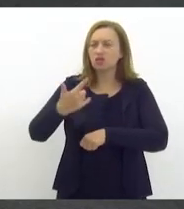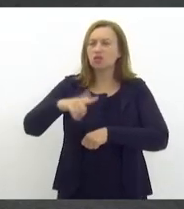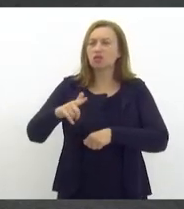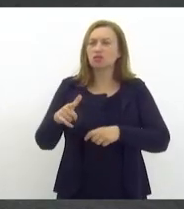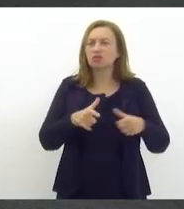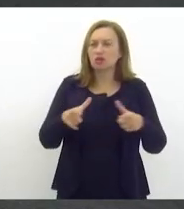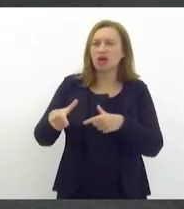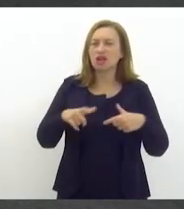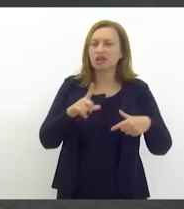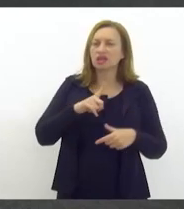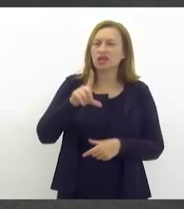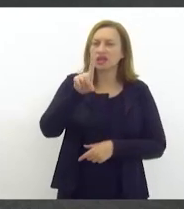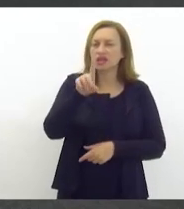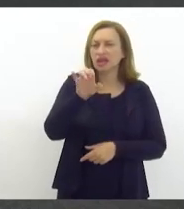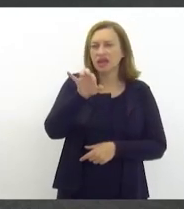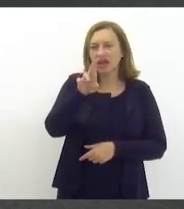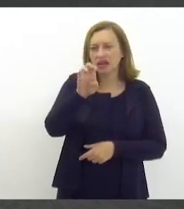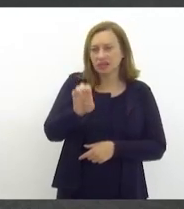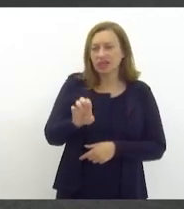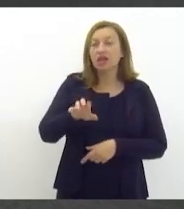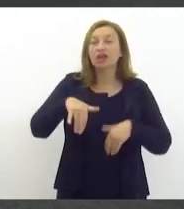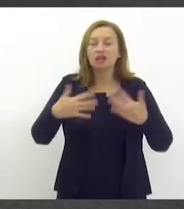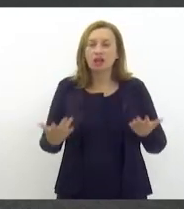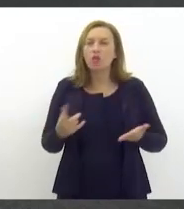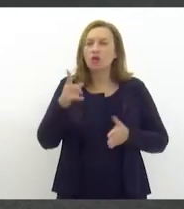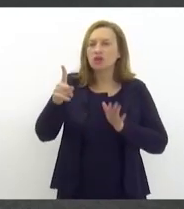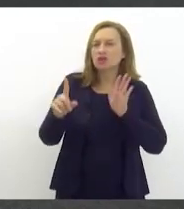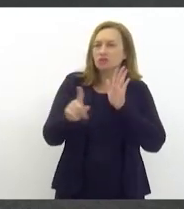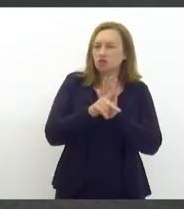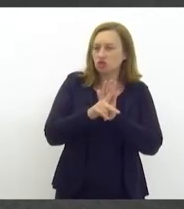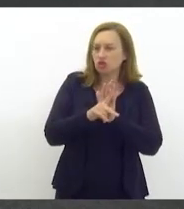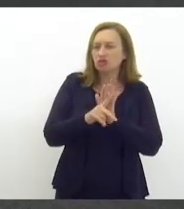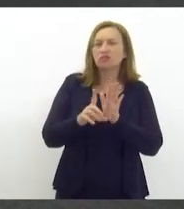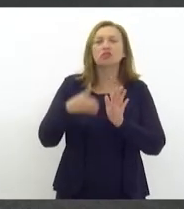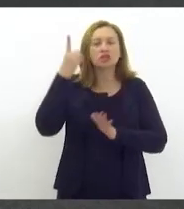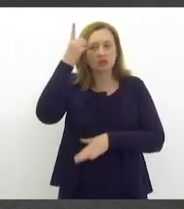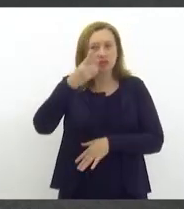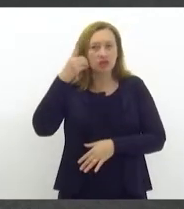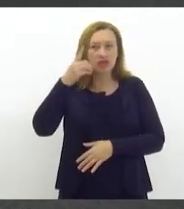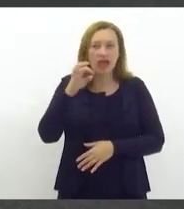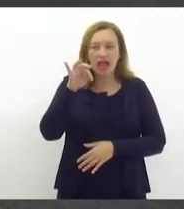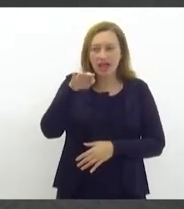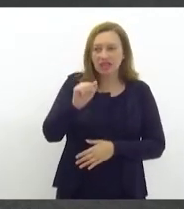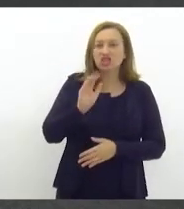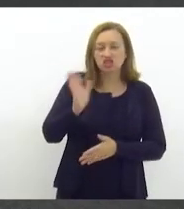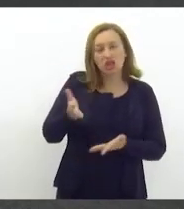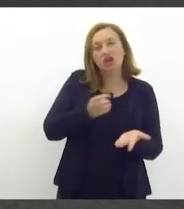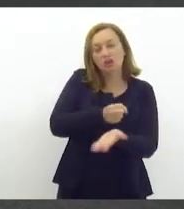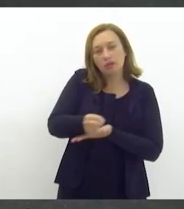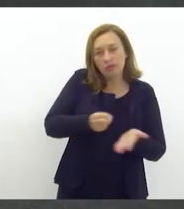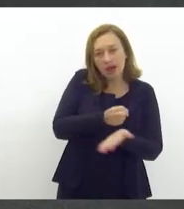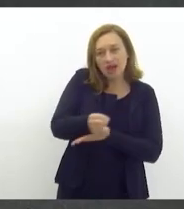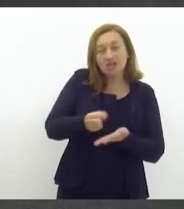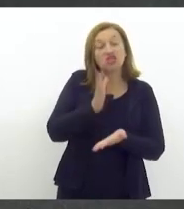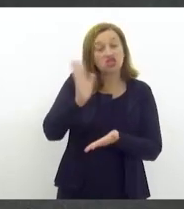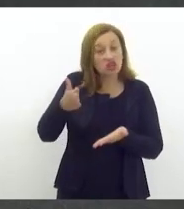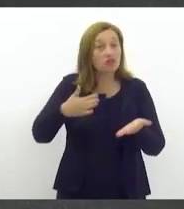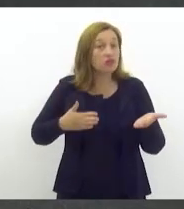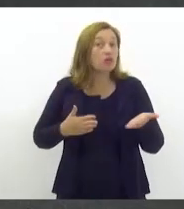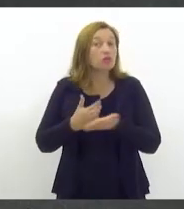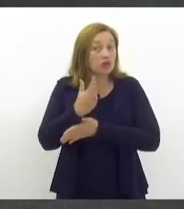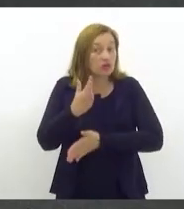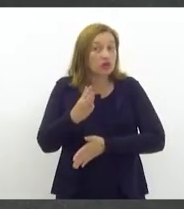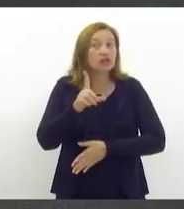Portanto, esse projeto do deputado Átila Nunes, ele já tem uma base legal, que nós já votamos que